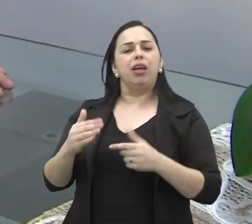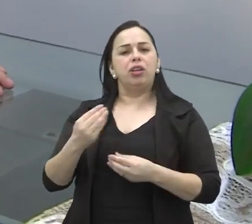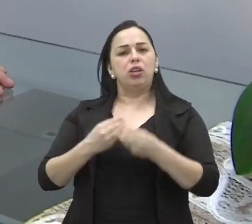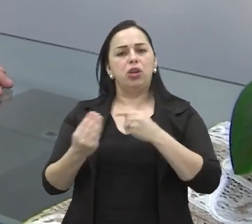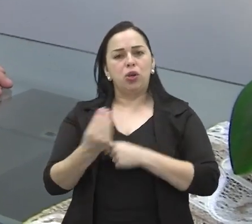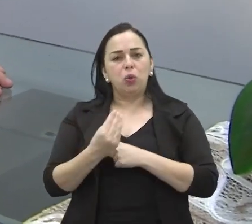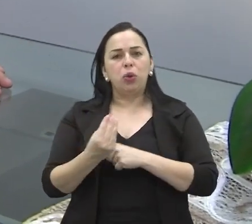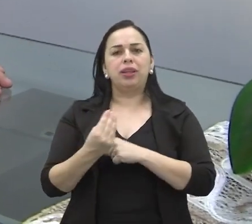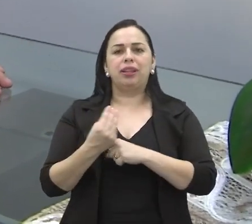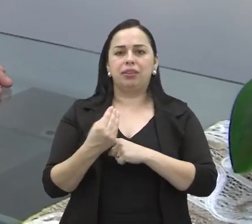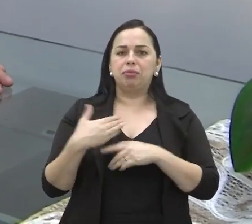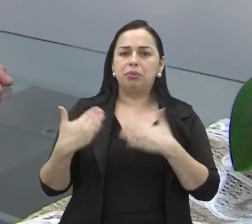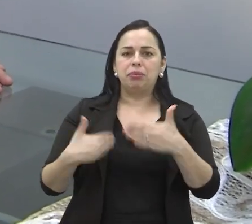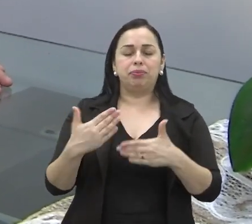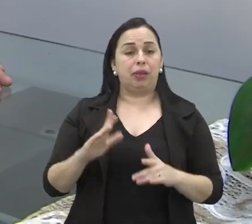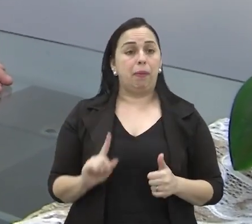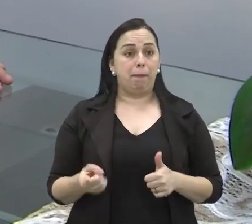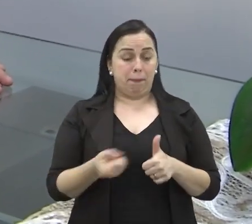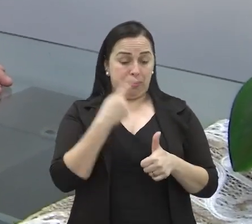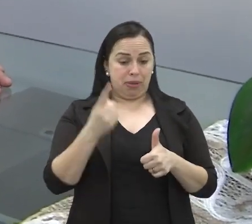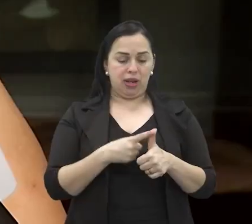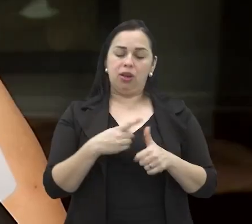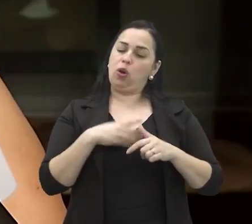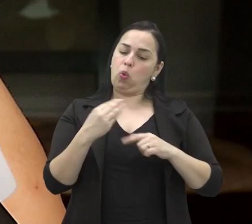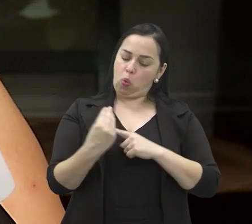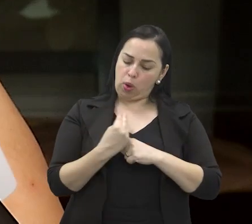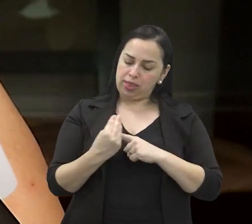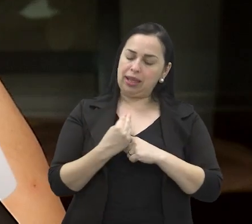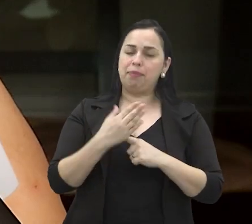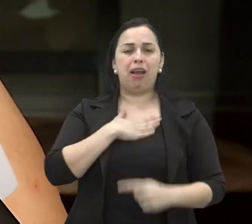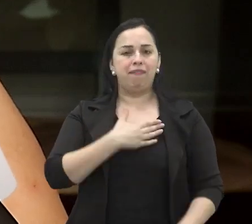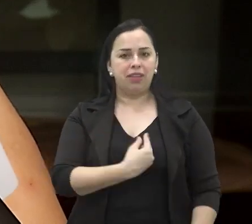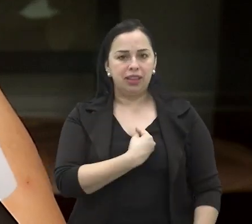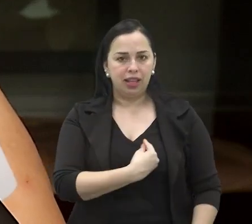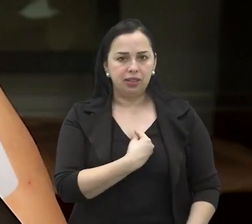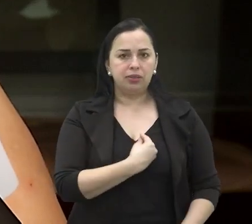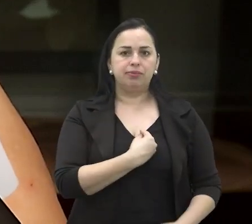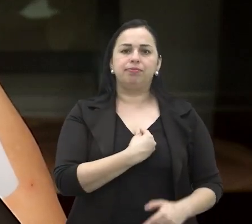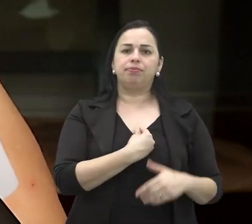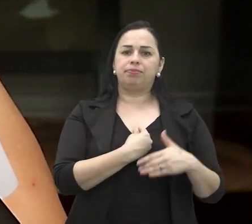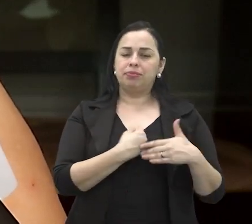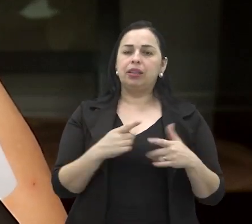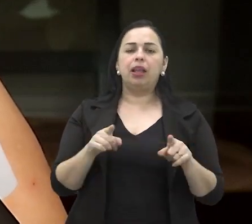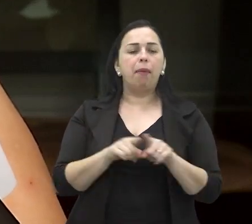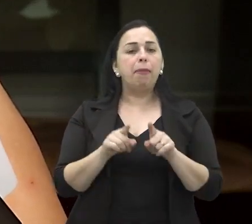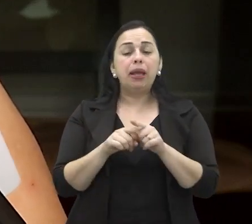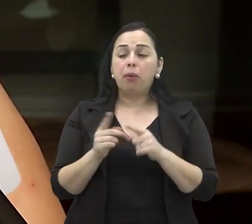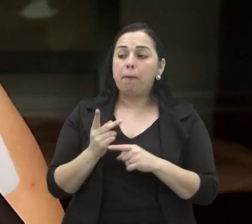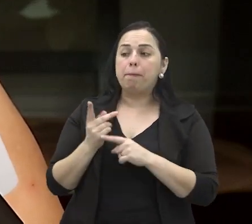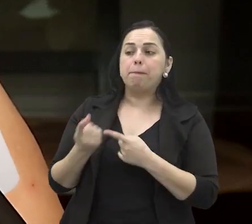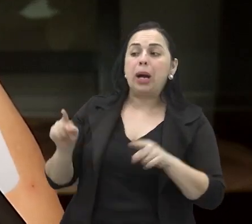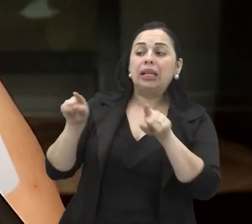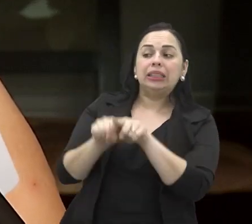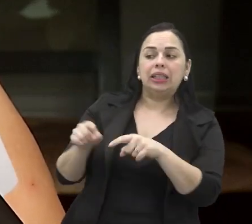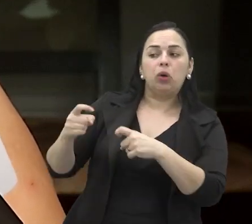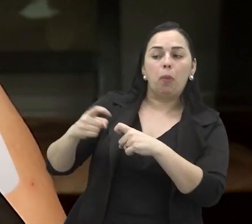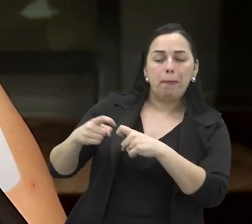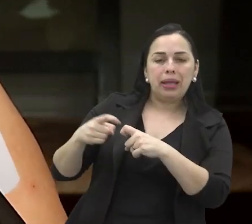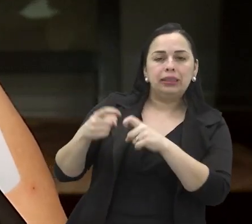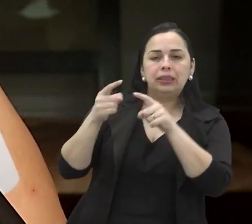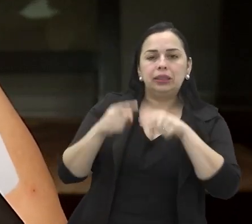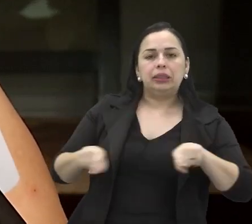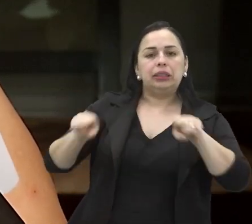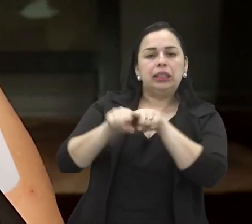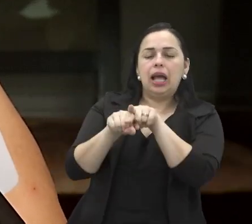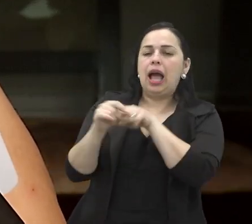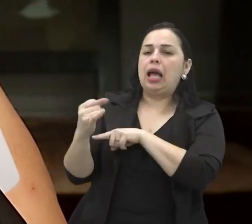são peças-chave para conviver com a doença. Se amar primeiro e falar, eu preciso cuidar disso, o que está dando errado, o médico junto, eu acho que